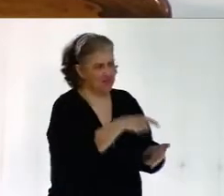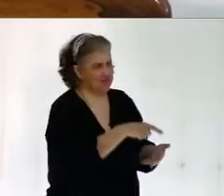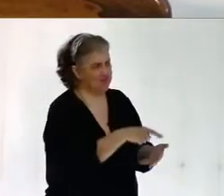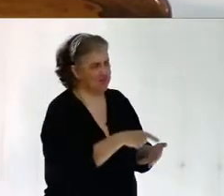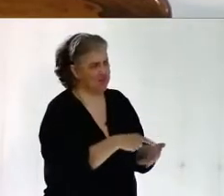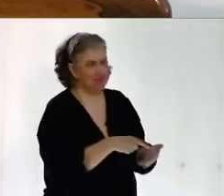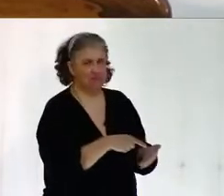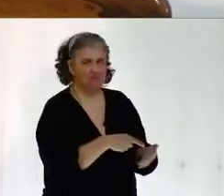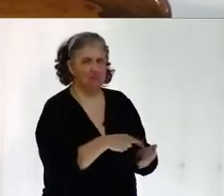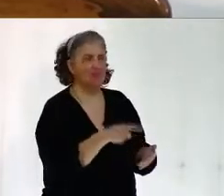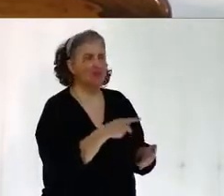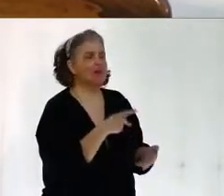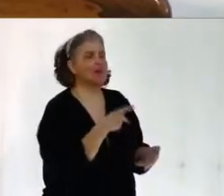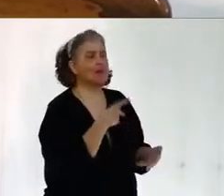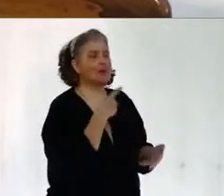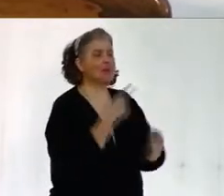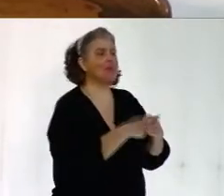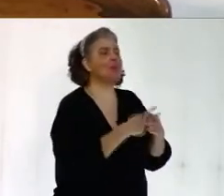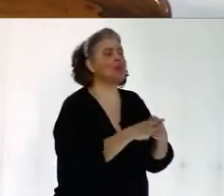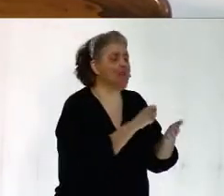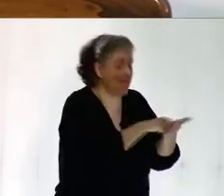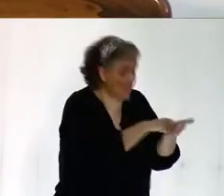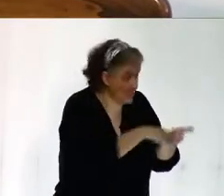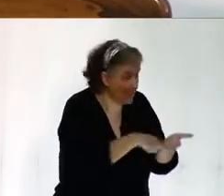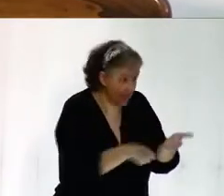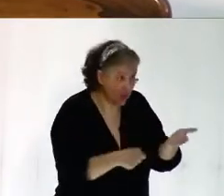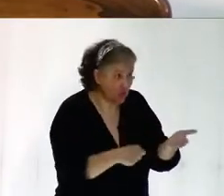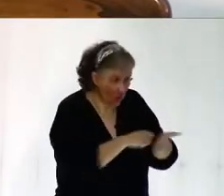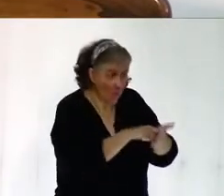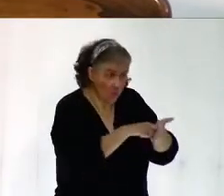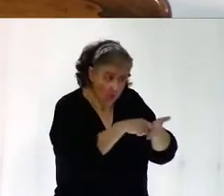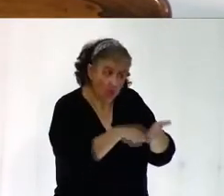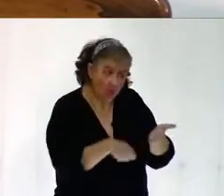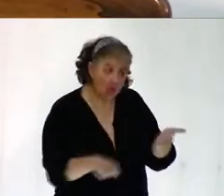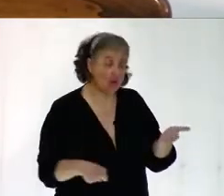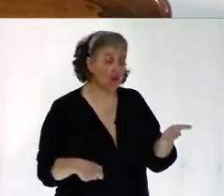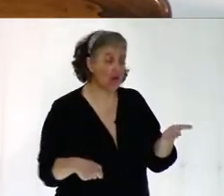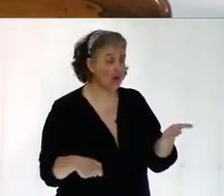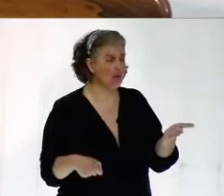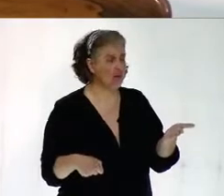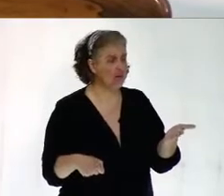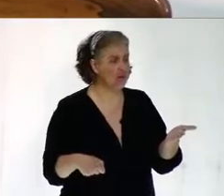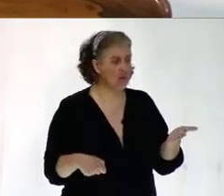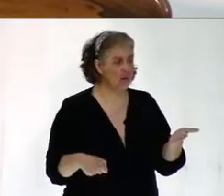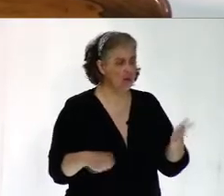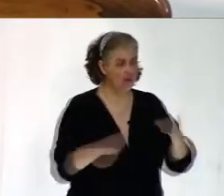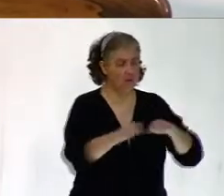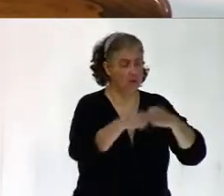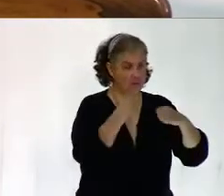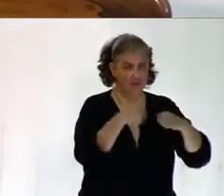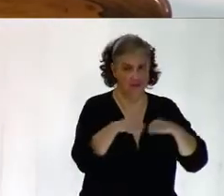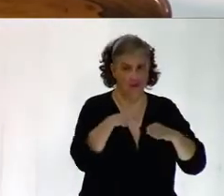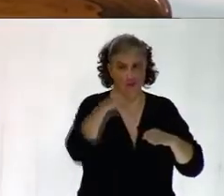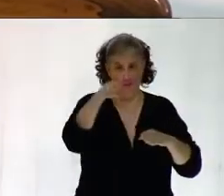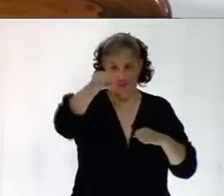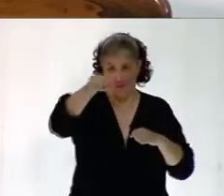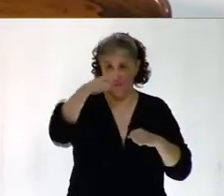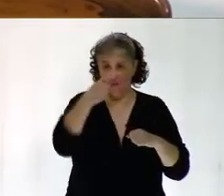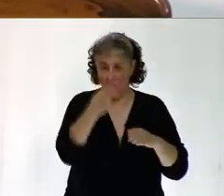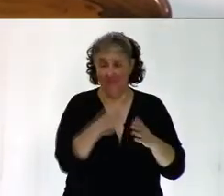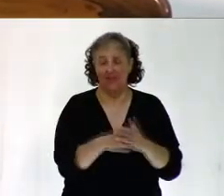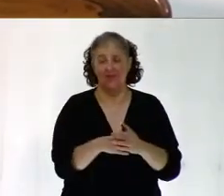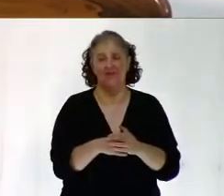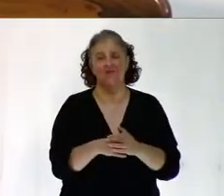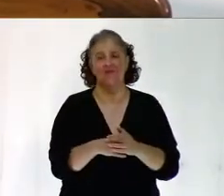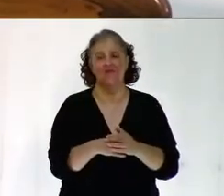satanás também diz porque também está escrito né você sabe que uso o salmo 91 1 versículos 11 a